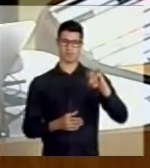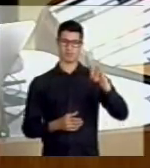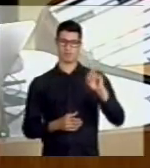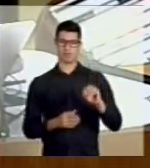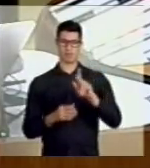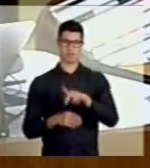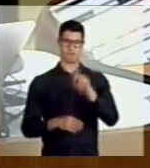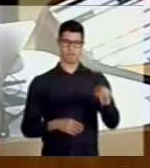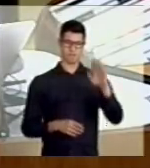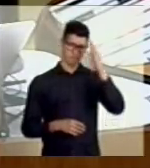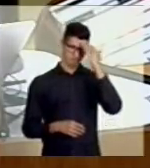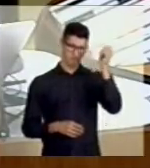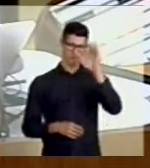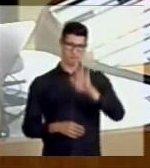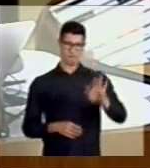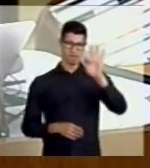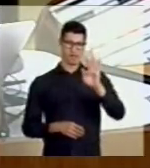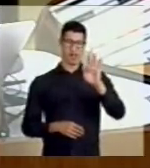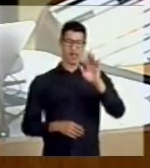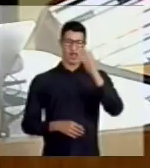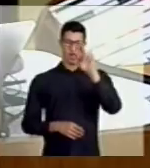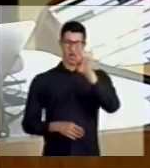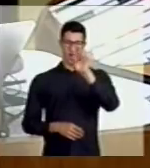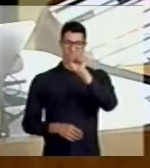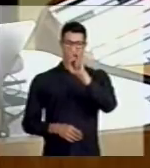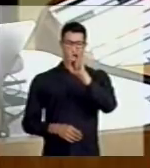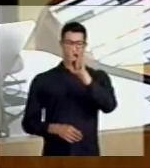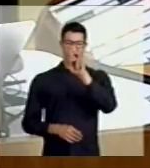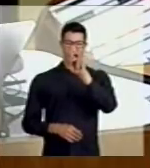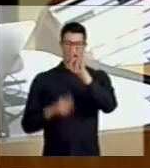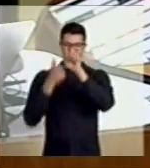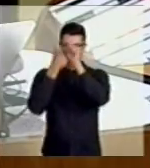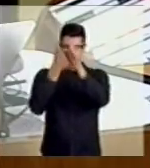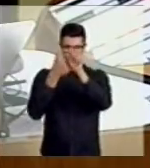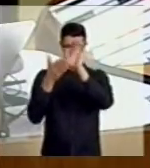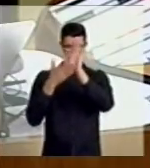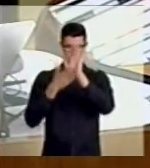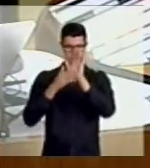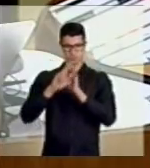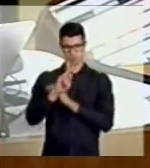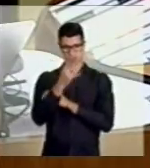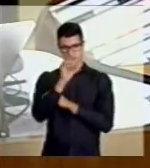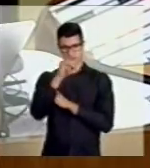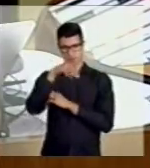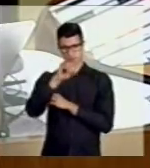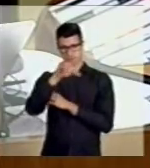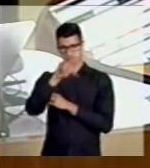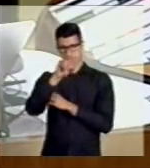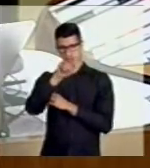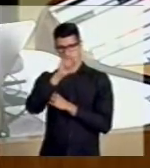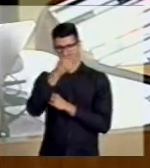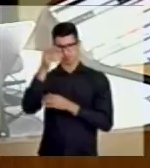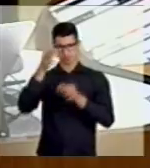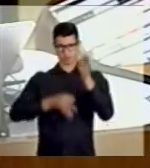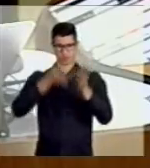professor titular da Faculdade de Direito da Universidade de São Paulo, quando trata da homologação judicial, ou que trata